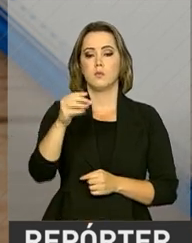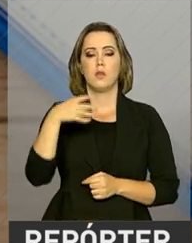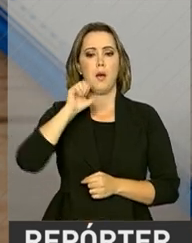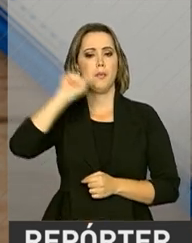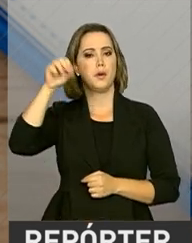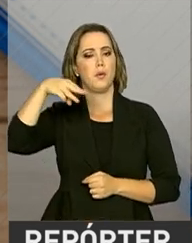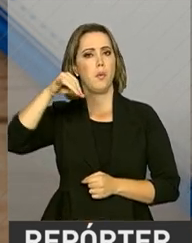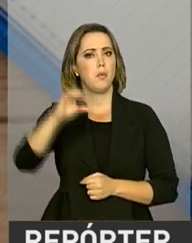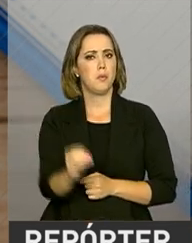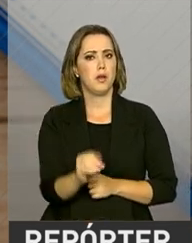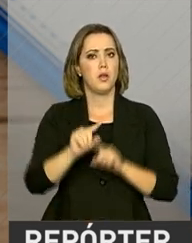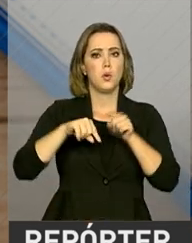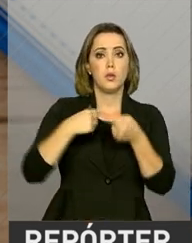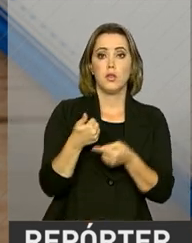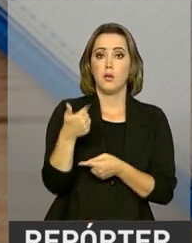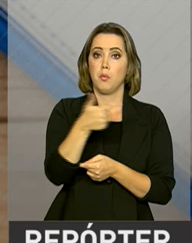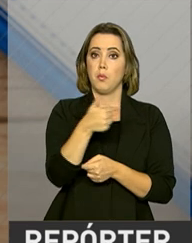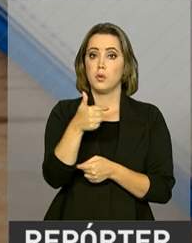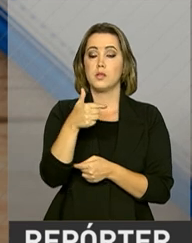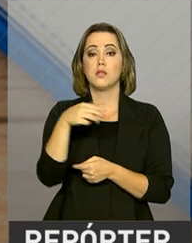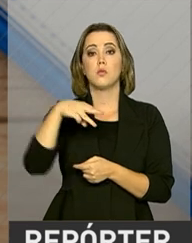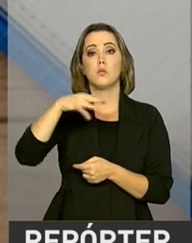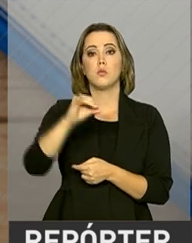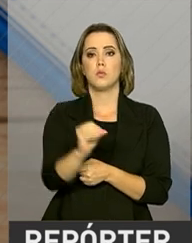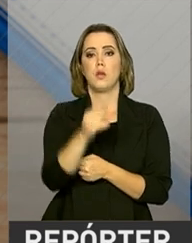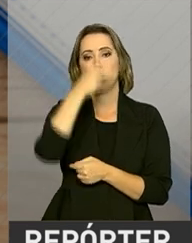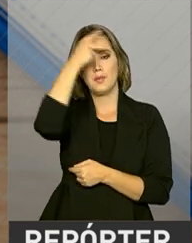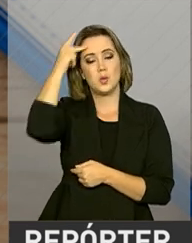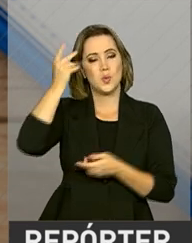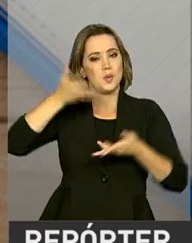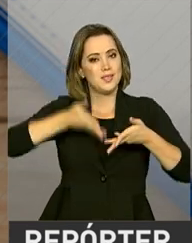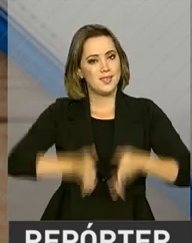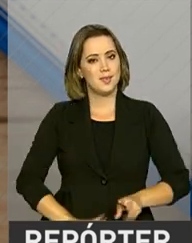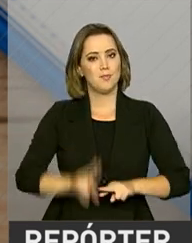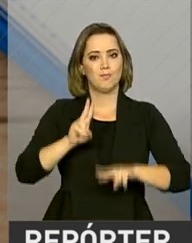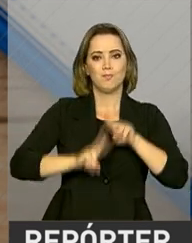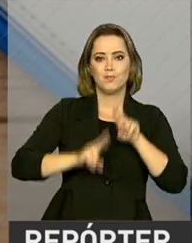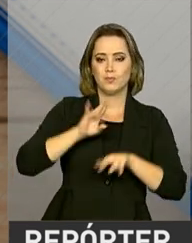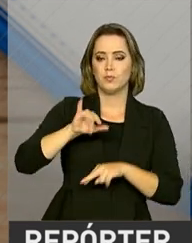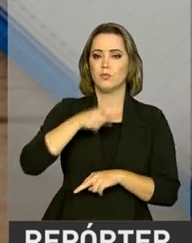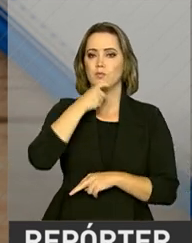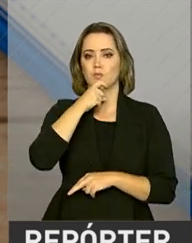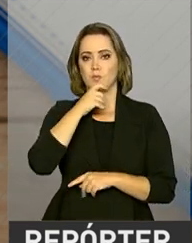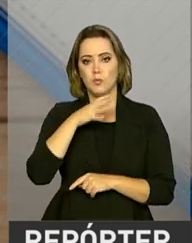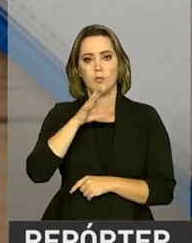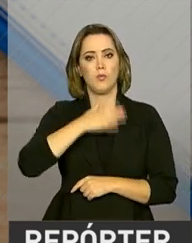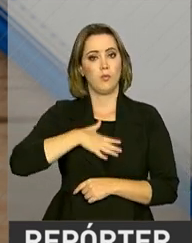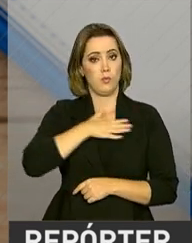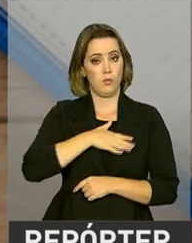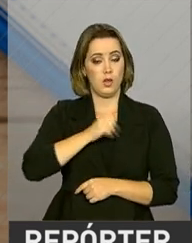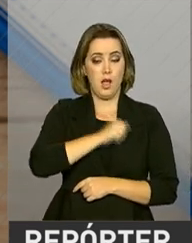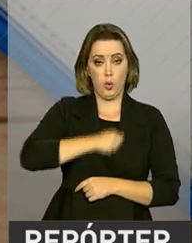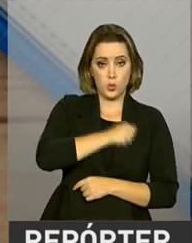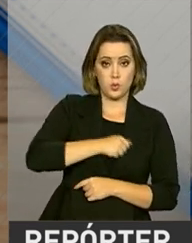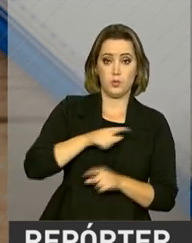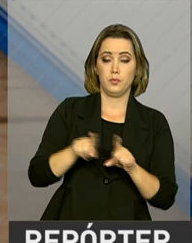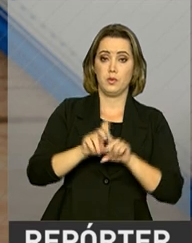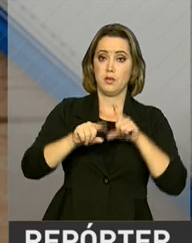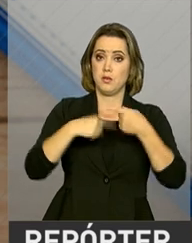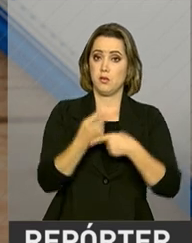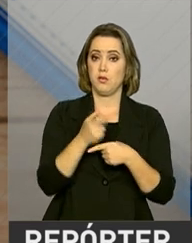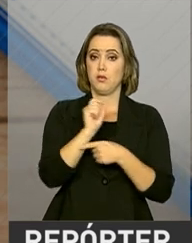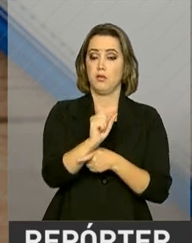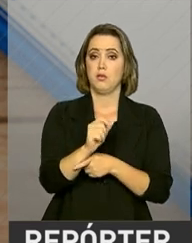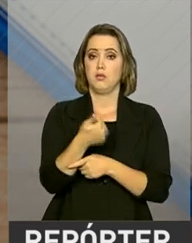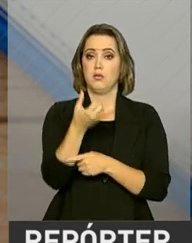maio em 12 de maio chega a vez de quem faz aniversário nos meses de junho julho e agosto em 16